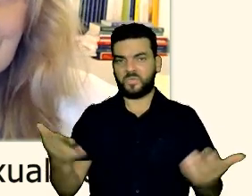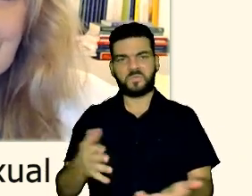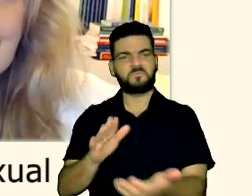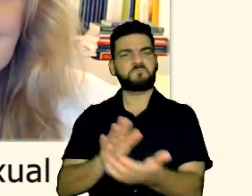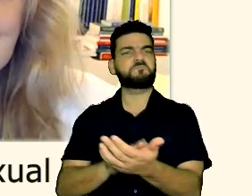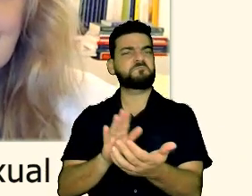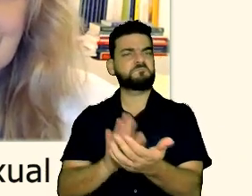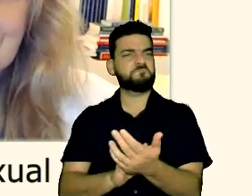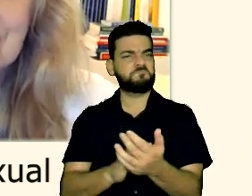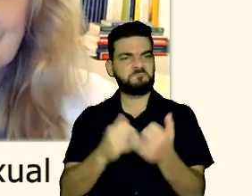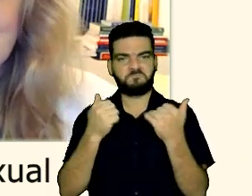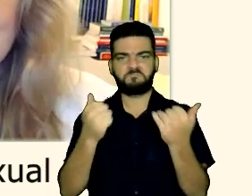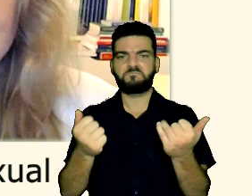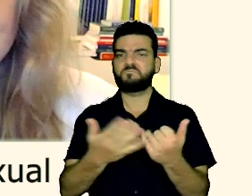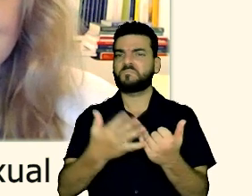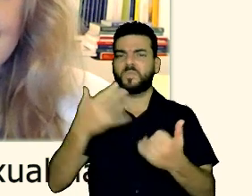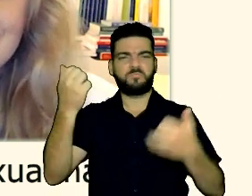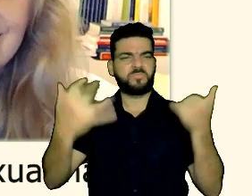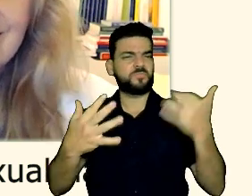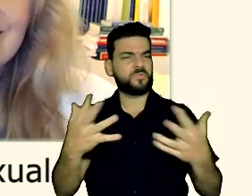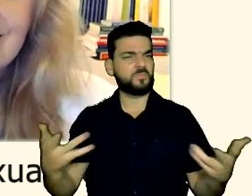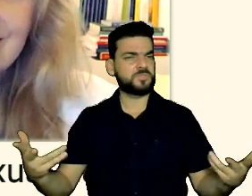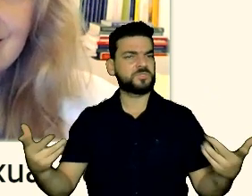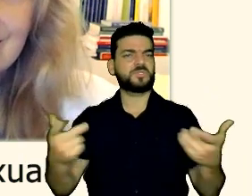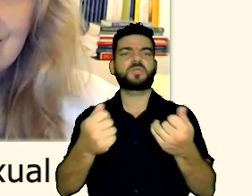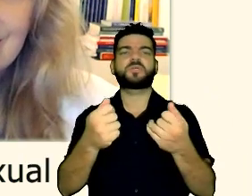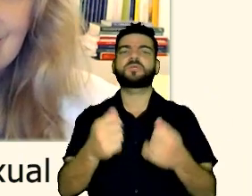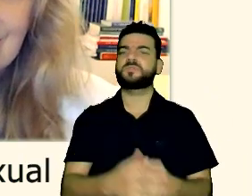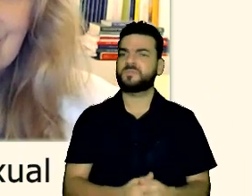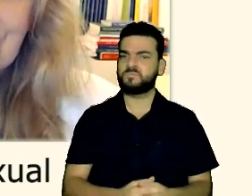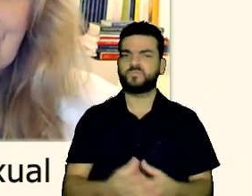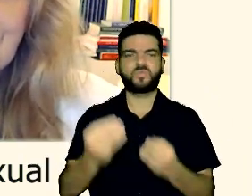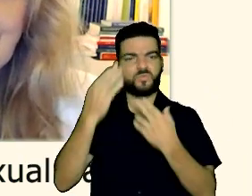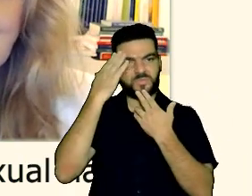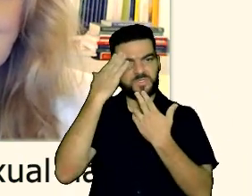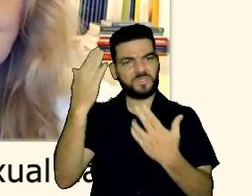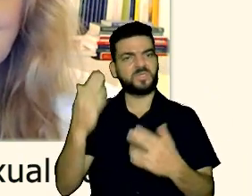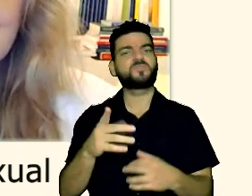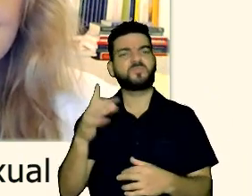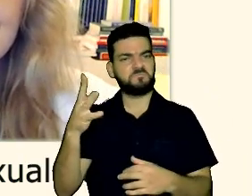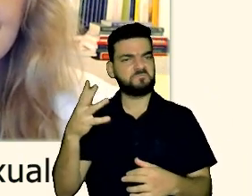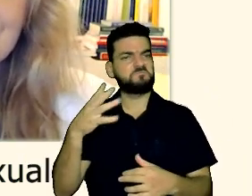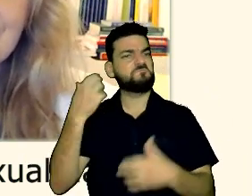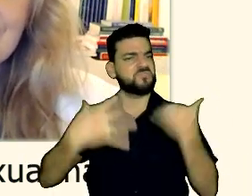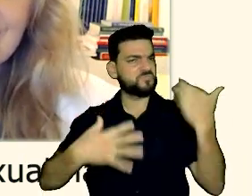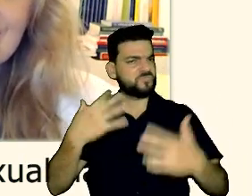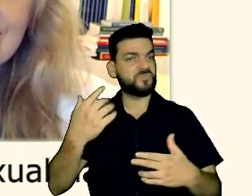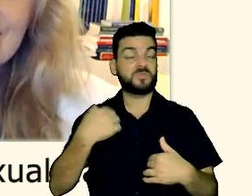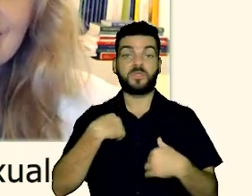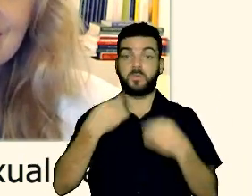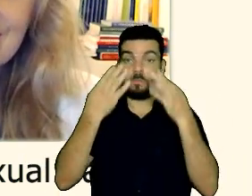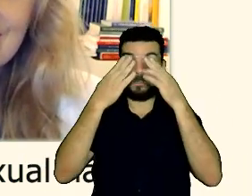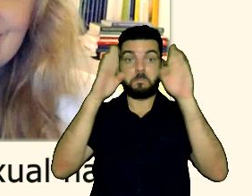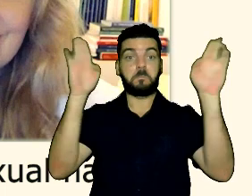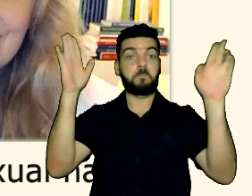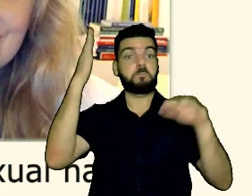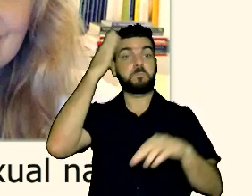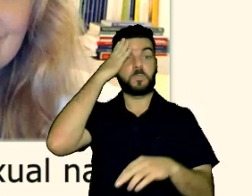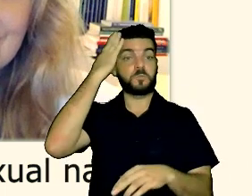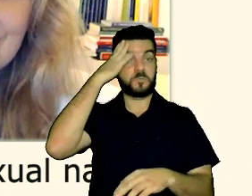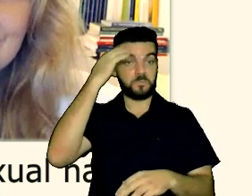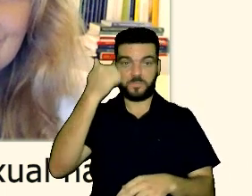Doutora Jussara, igualmente, agradeço imensamente a participação da senhora, parabenizo efusivamente